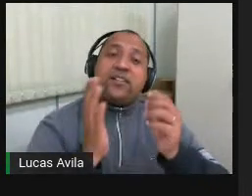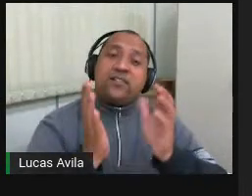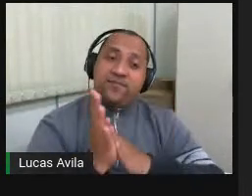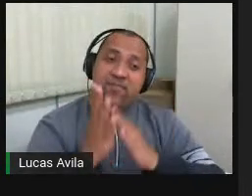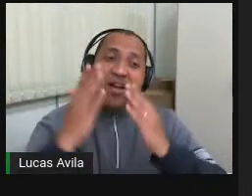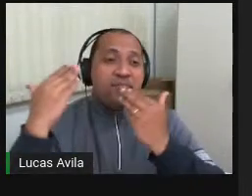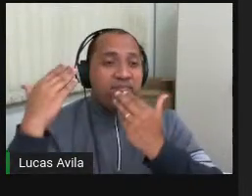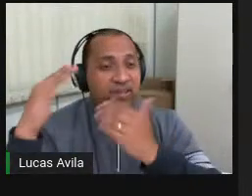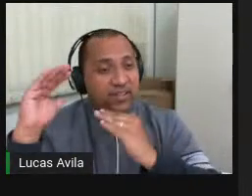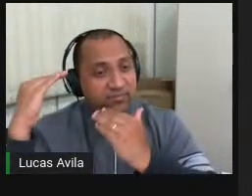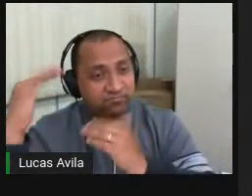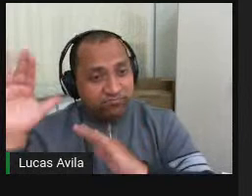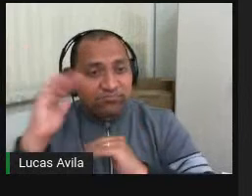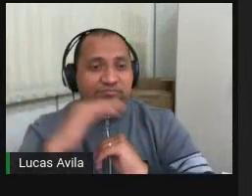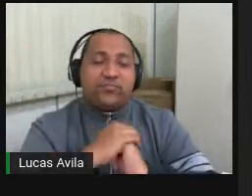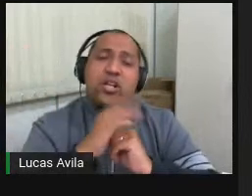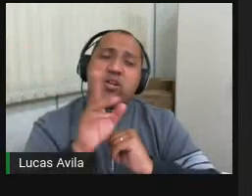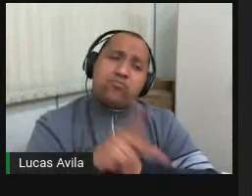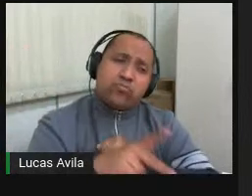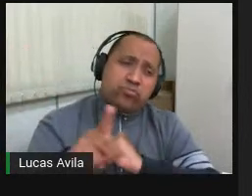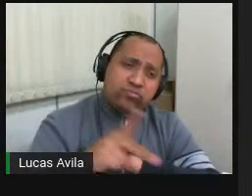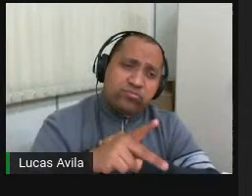homenageados, professores,